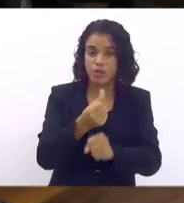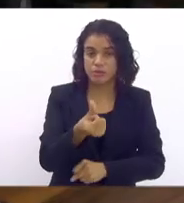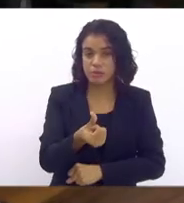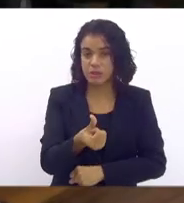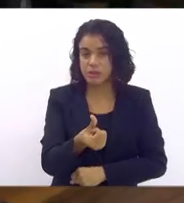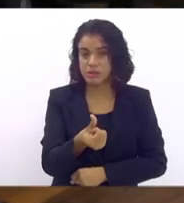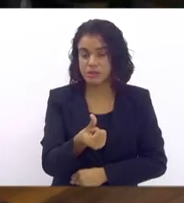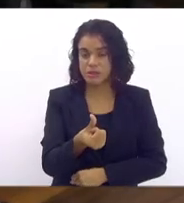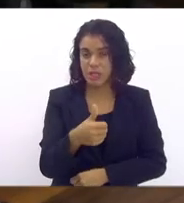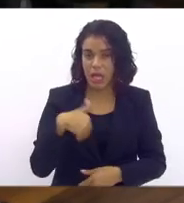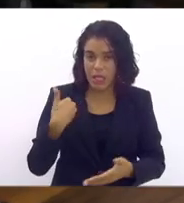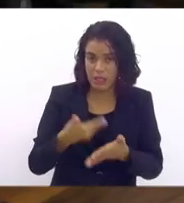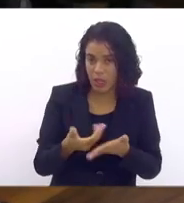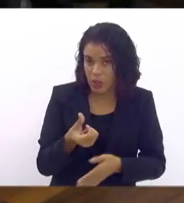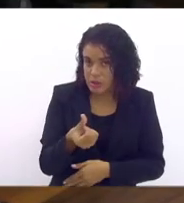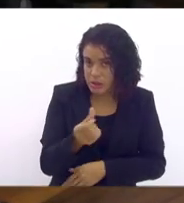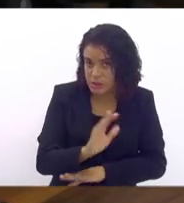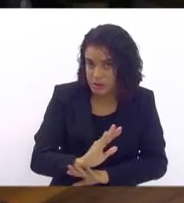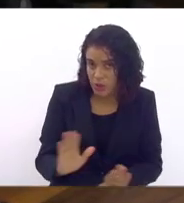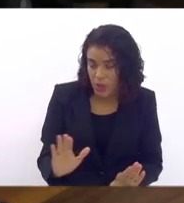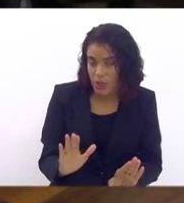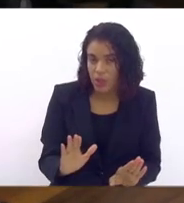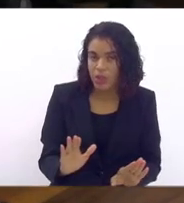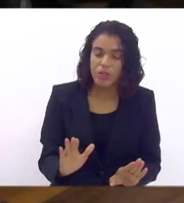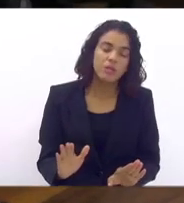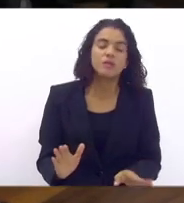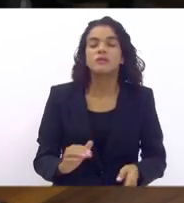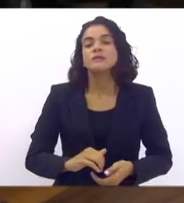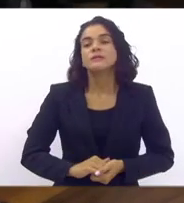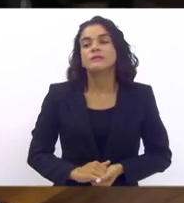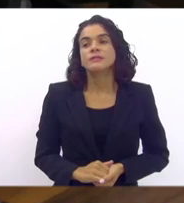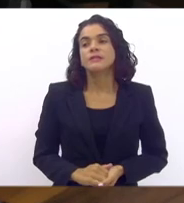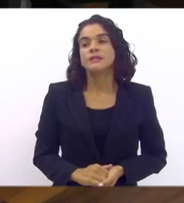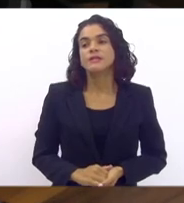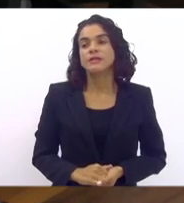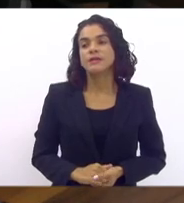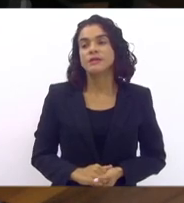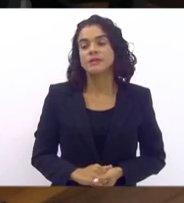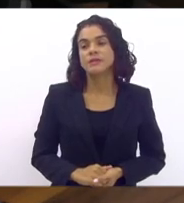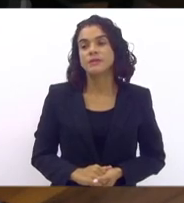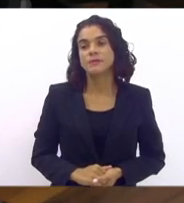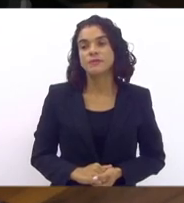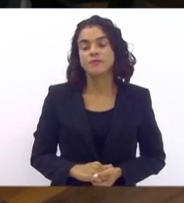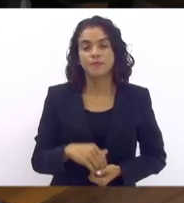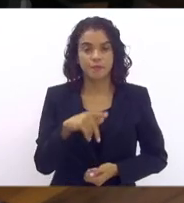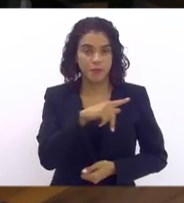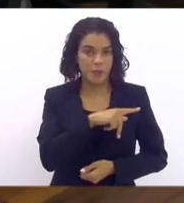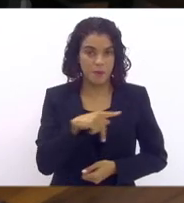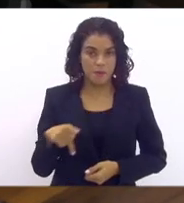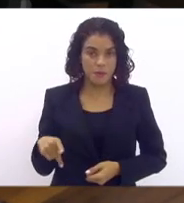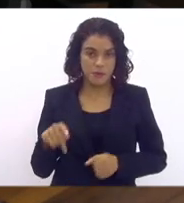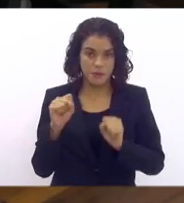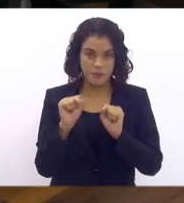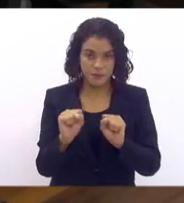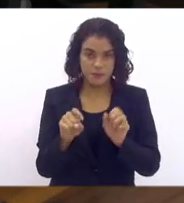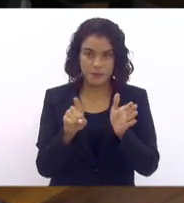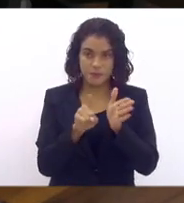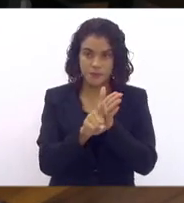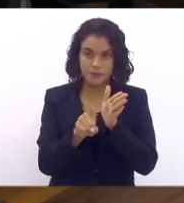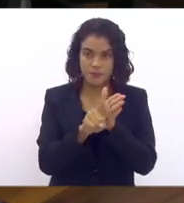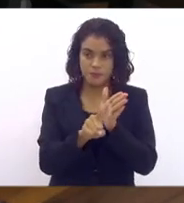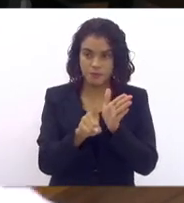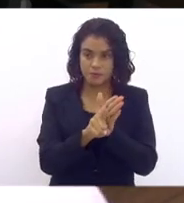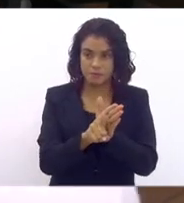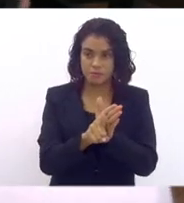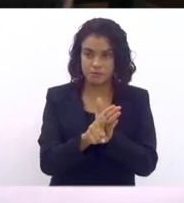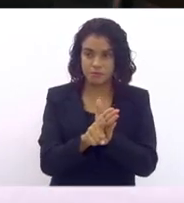seis até agora só seis Presidente posso fazer alguns questionamentos antes do